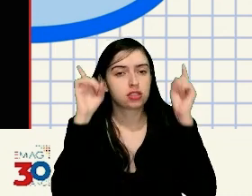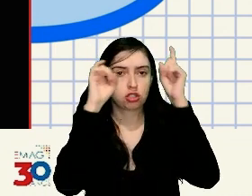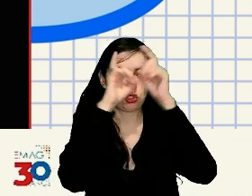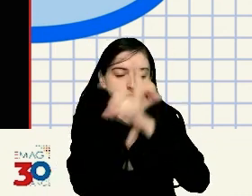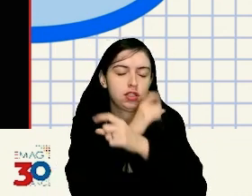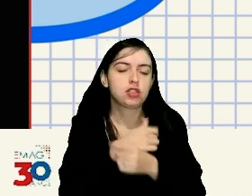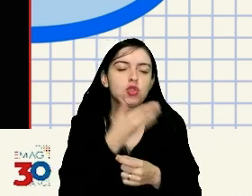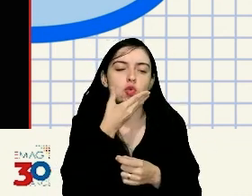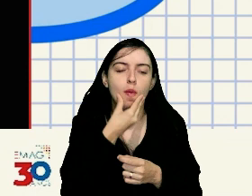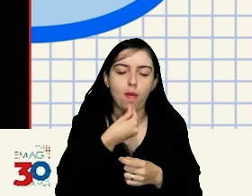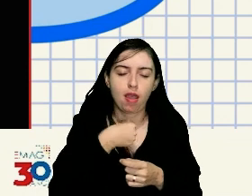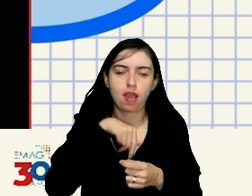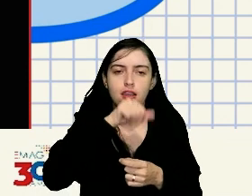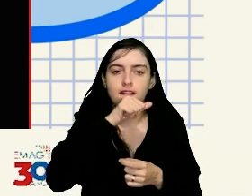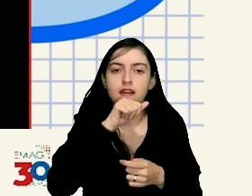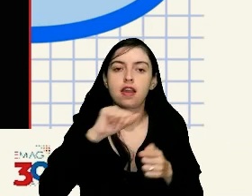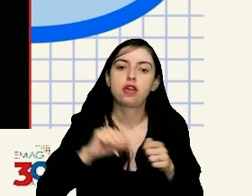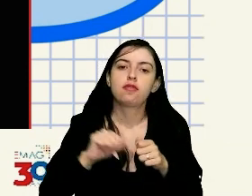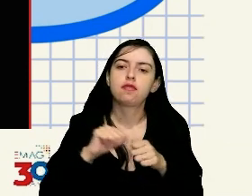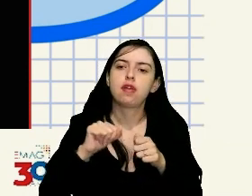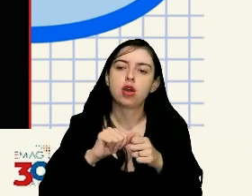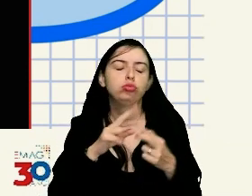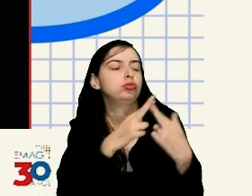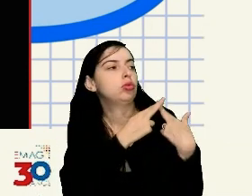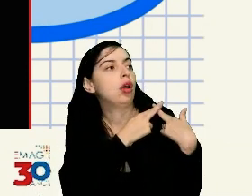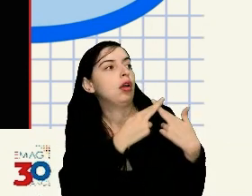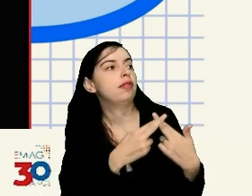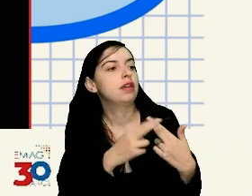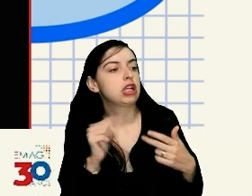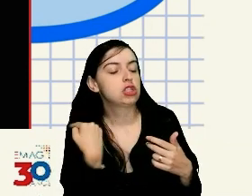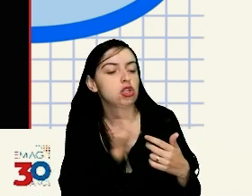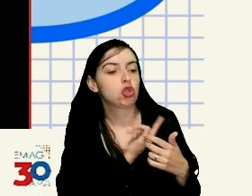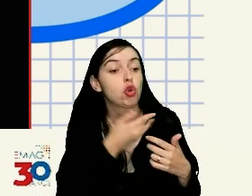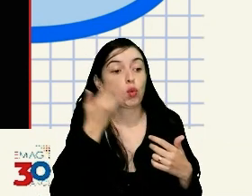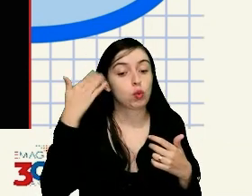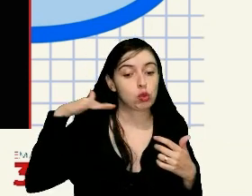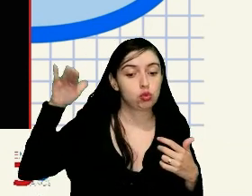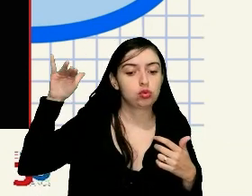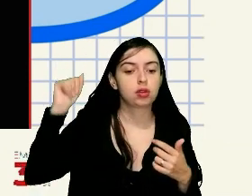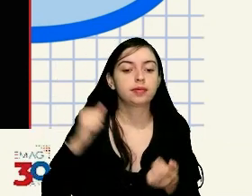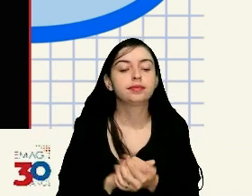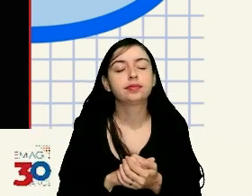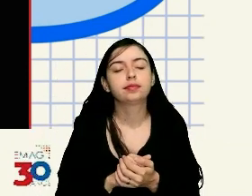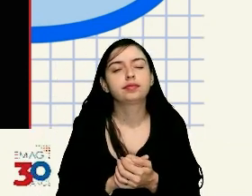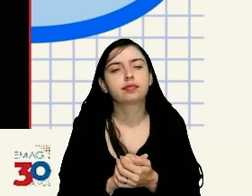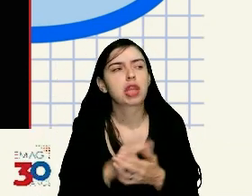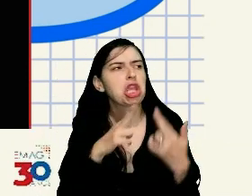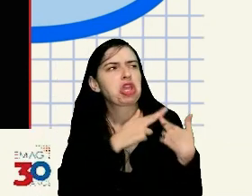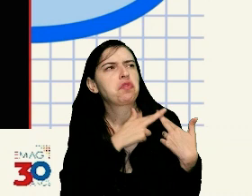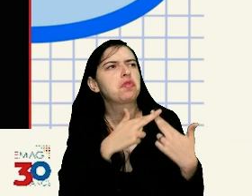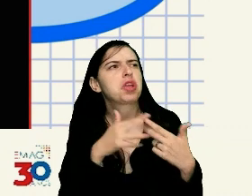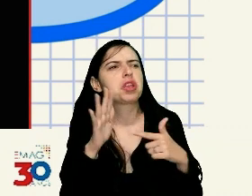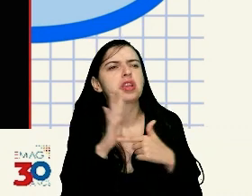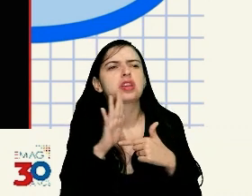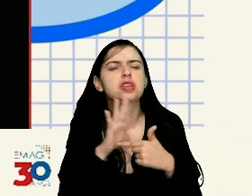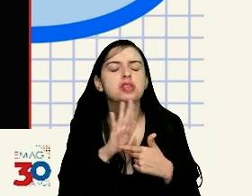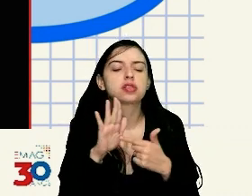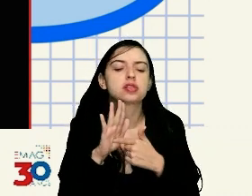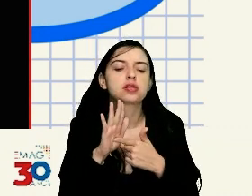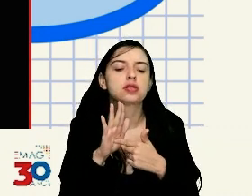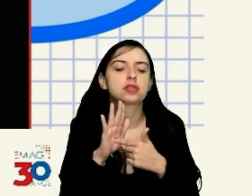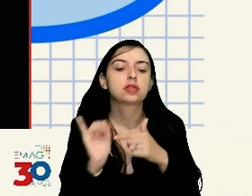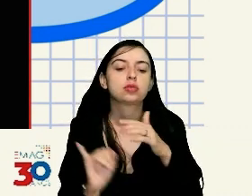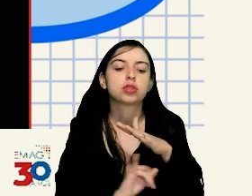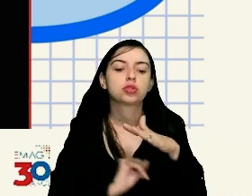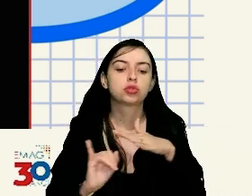faltou referência para nós que somos adultos. E só para você ver como a referência é importante, o Promundo, que é uma organização que é parceira nossa,